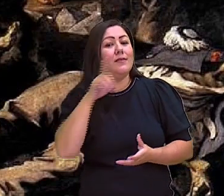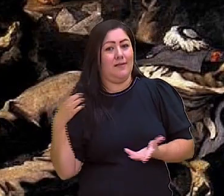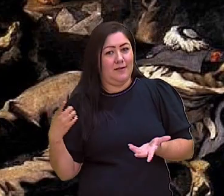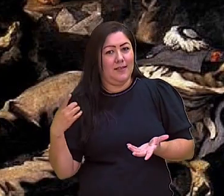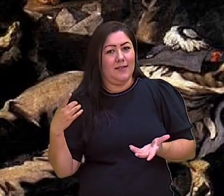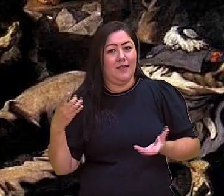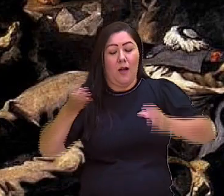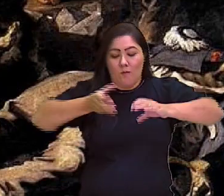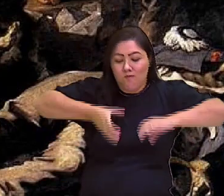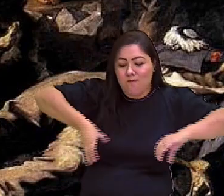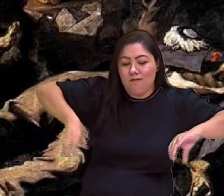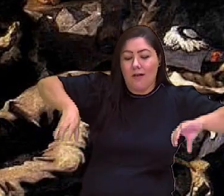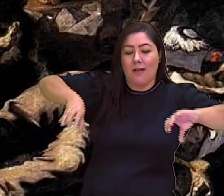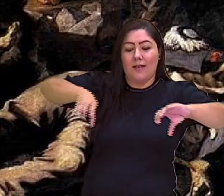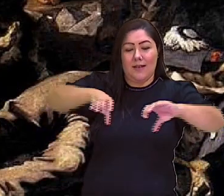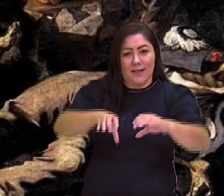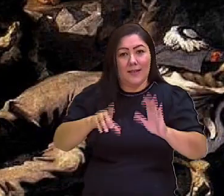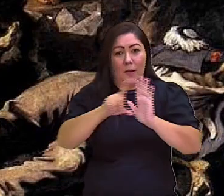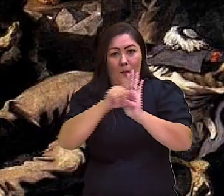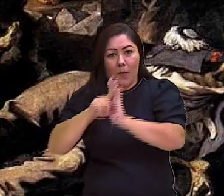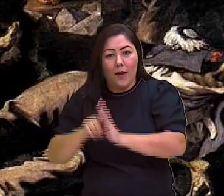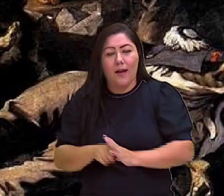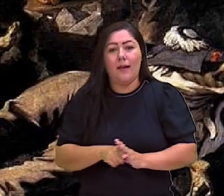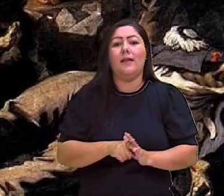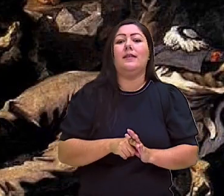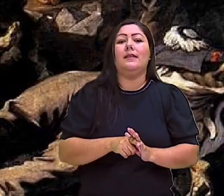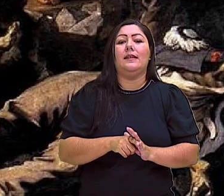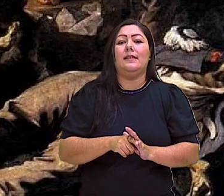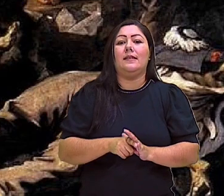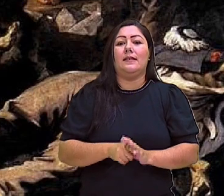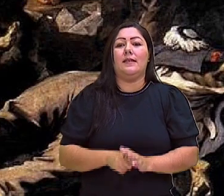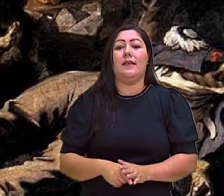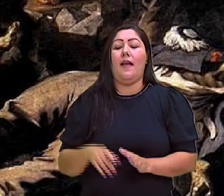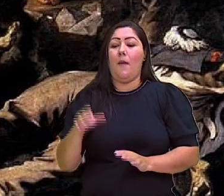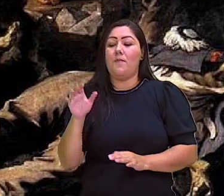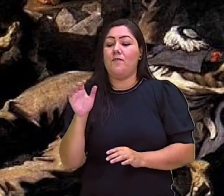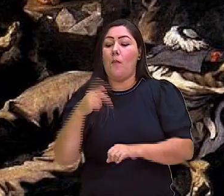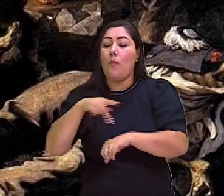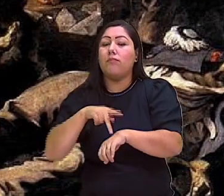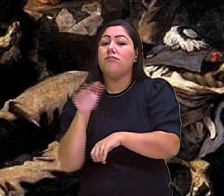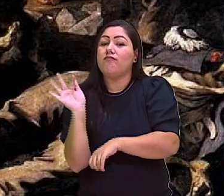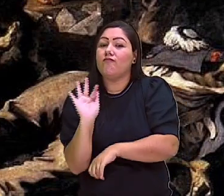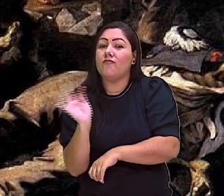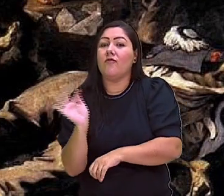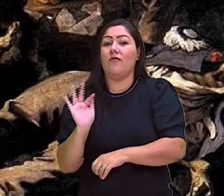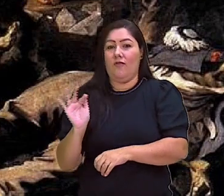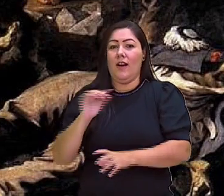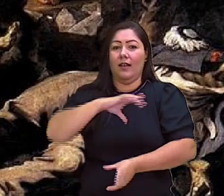Nacional Constituinte da França Revolucionária aprovou em